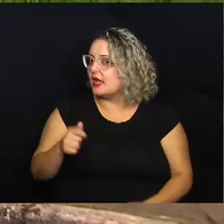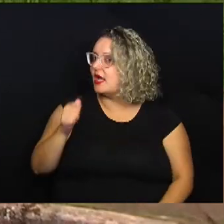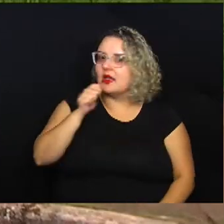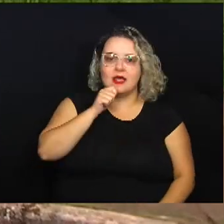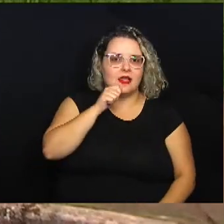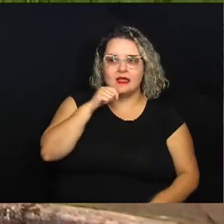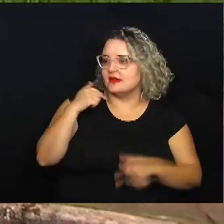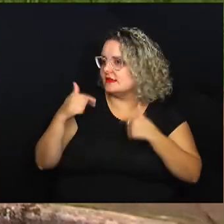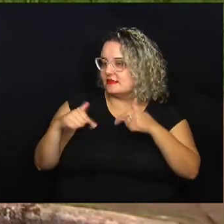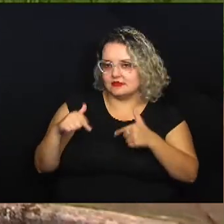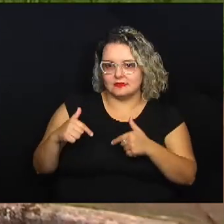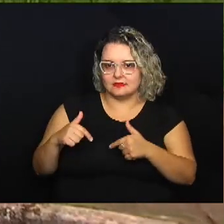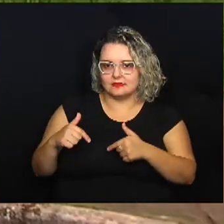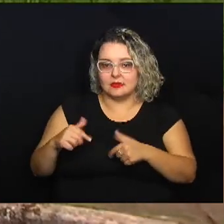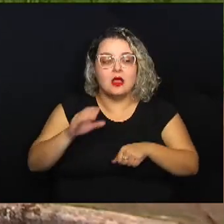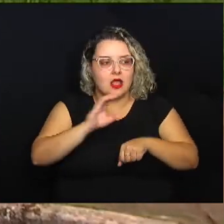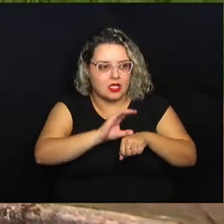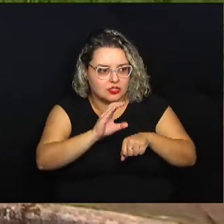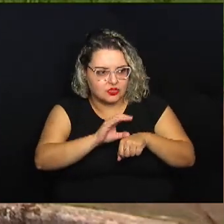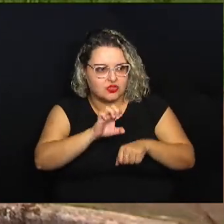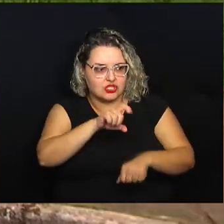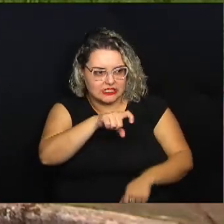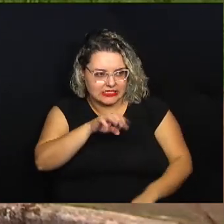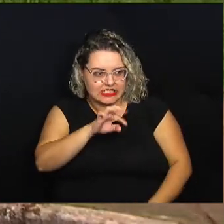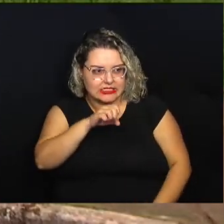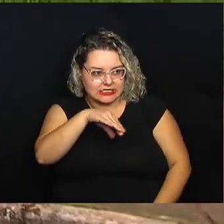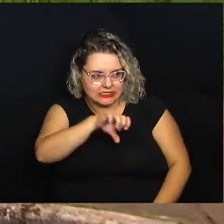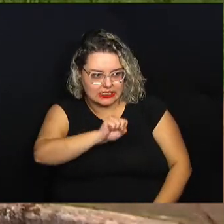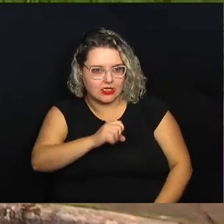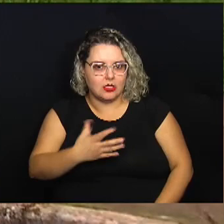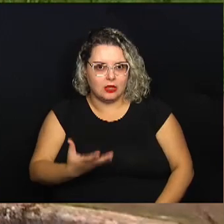trabalho ainda. Faz curso de extensão?